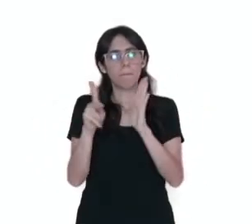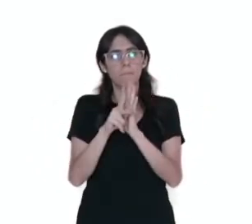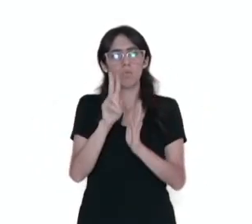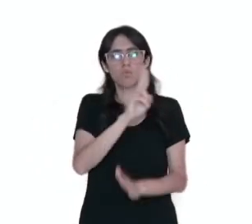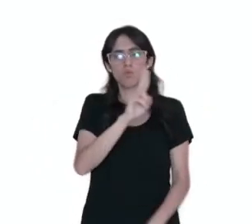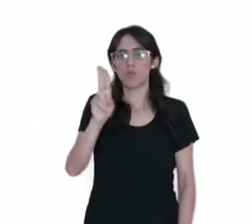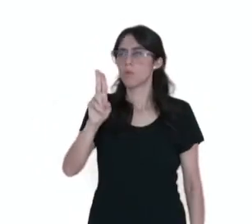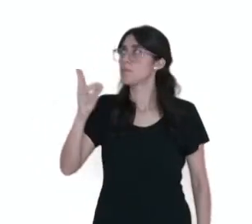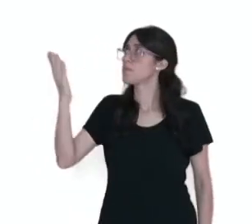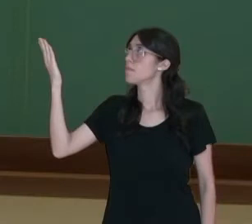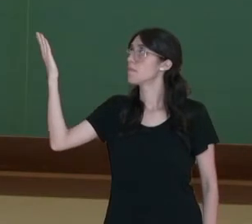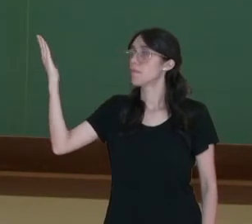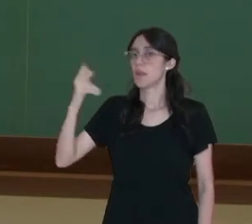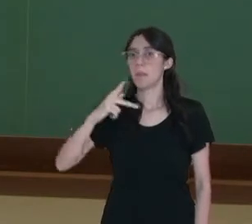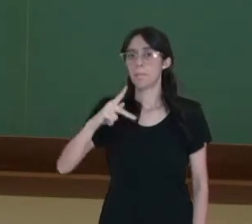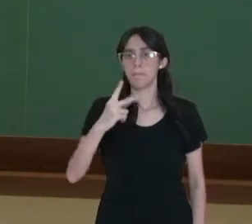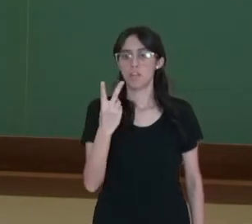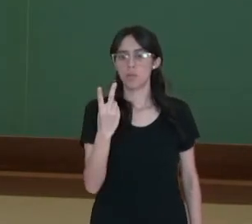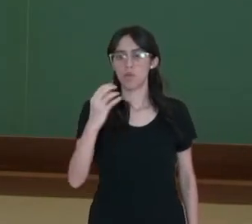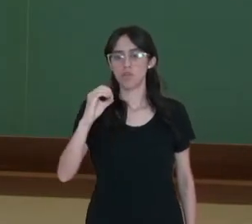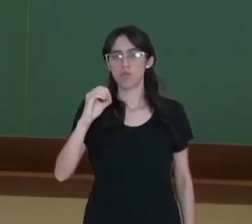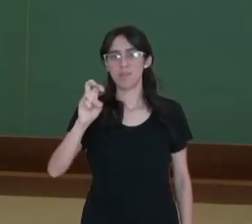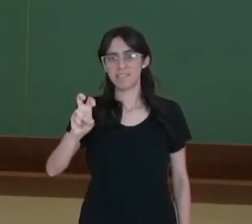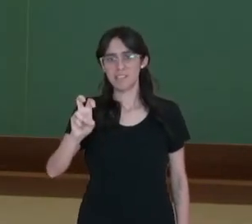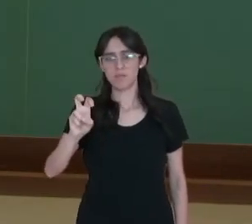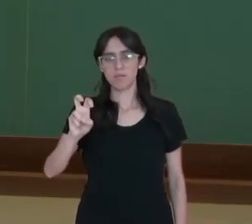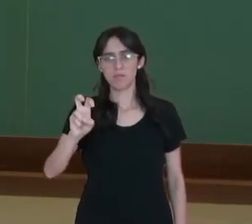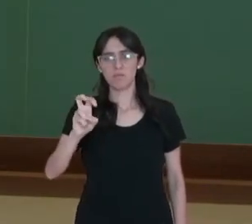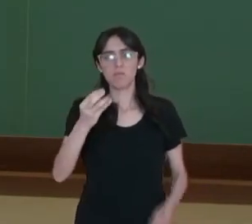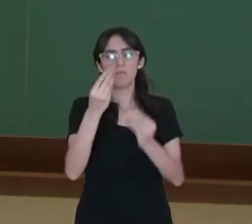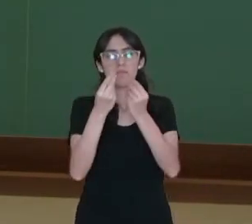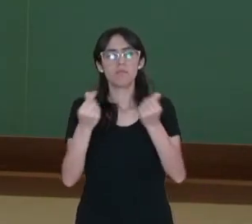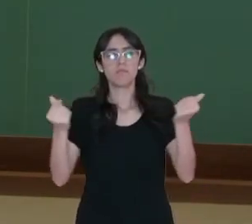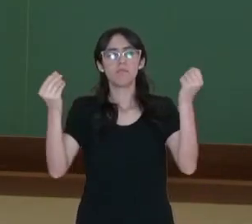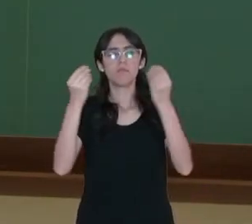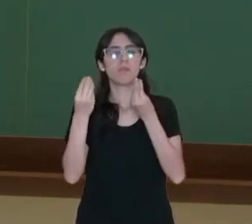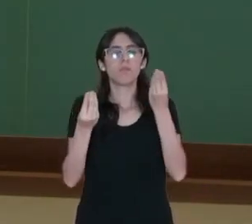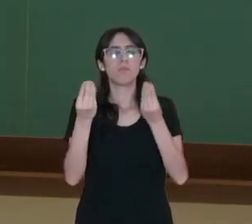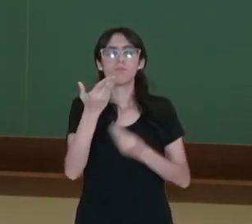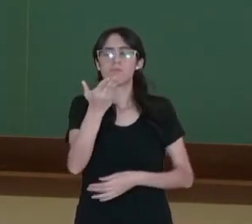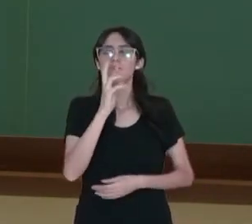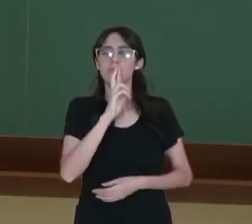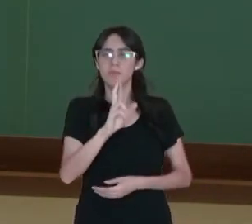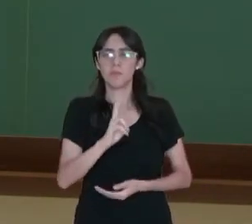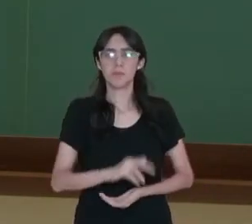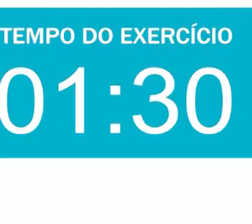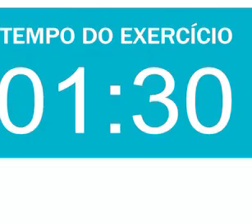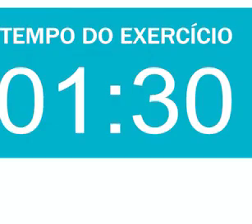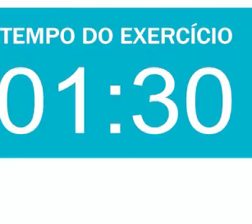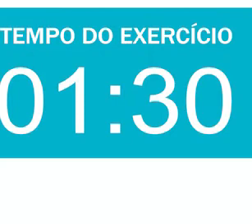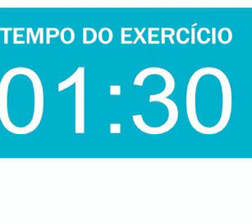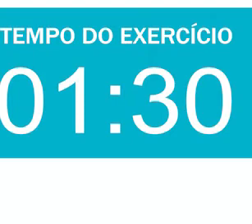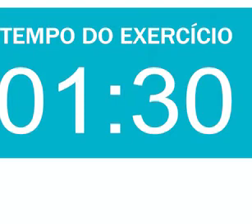que é esta substância aqui, o P2O5, com a umidade ambiente. Agora é com vocês.